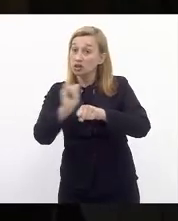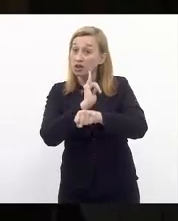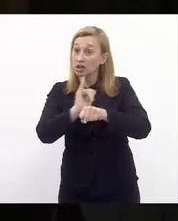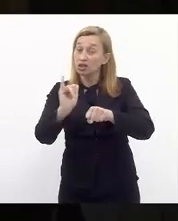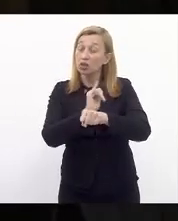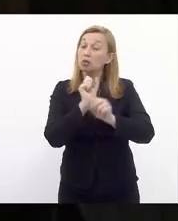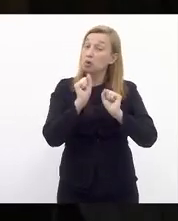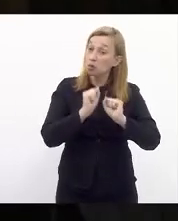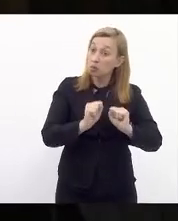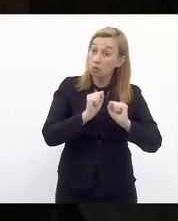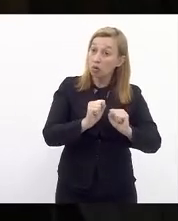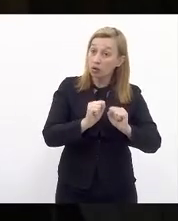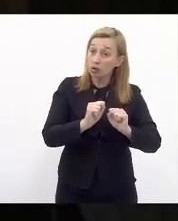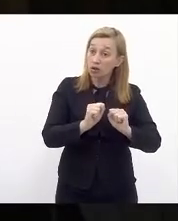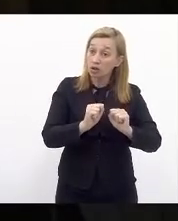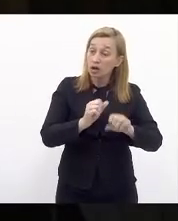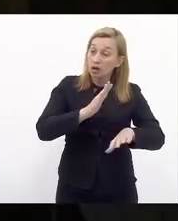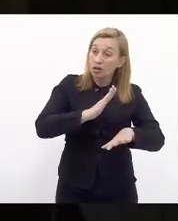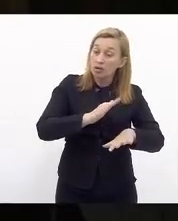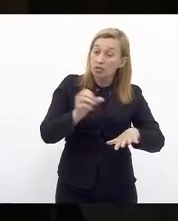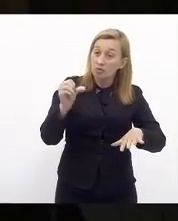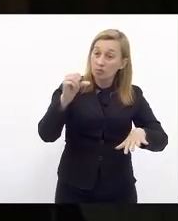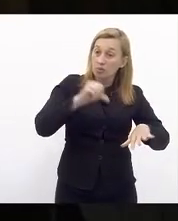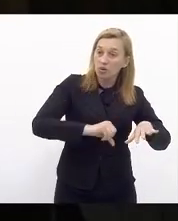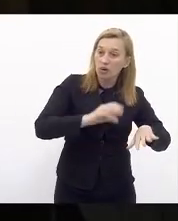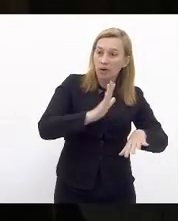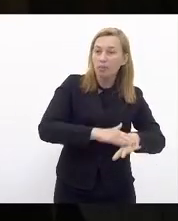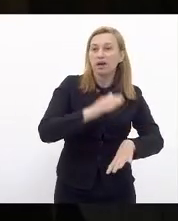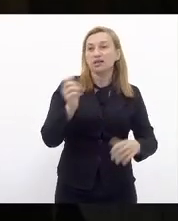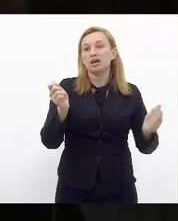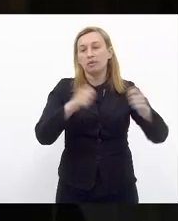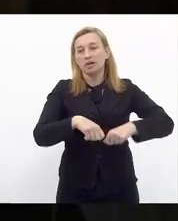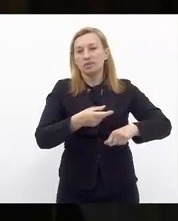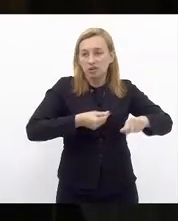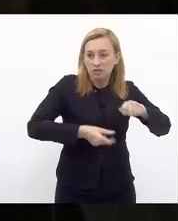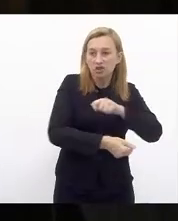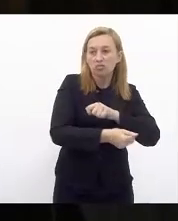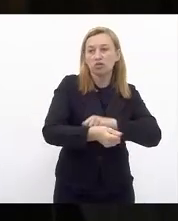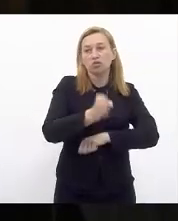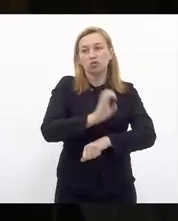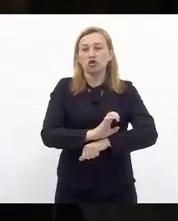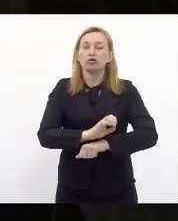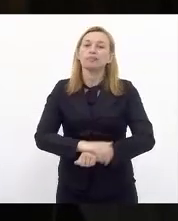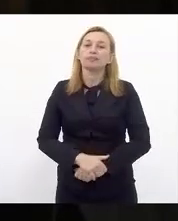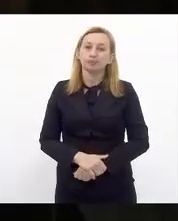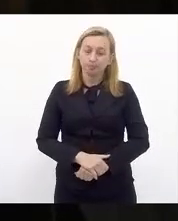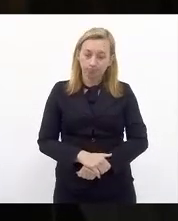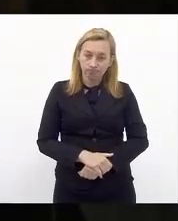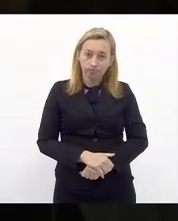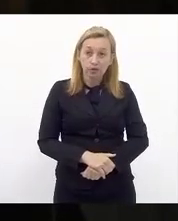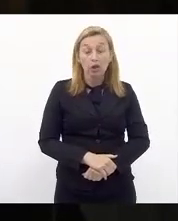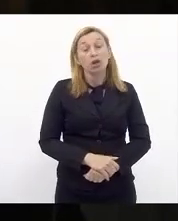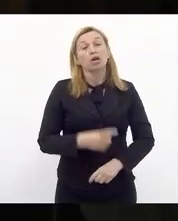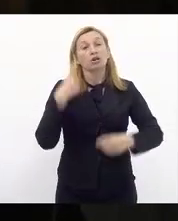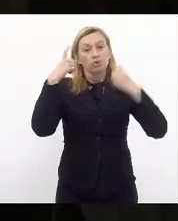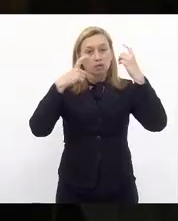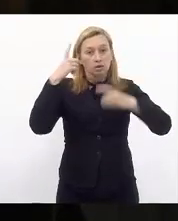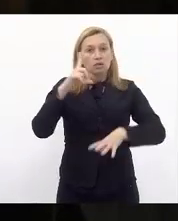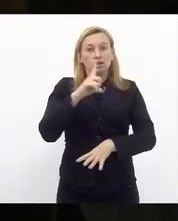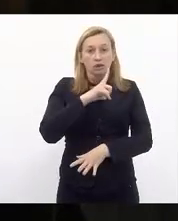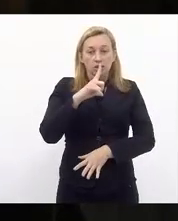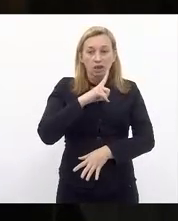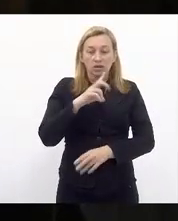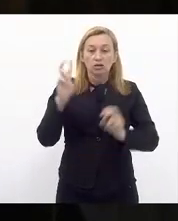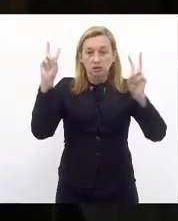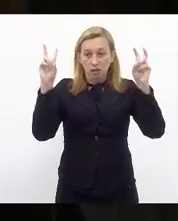que podem sufocar ainda mais a capacidade de investimento do Estado o número das preocupações que a